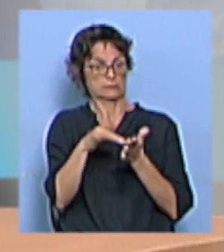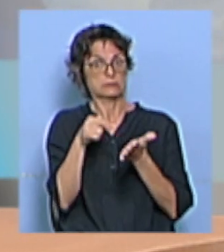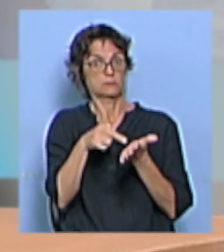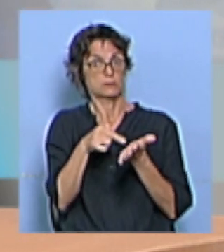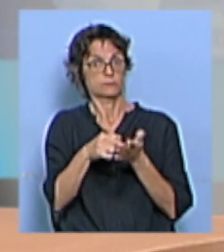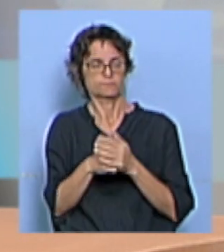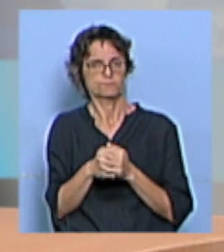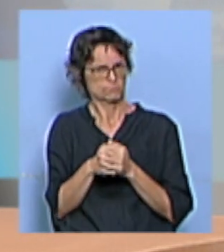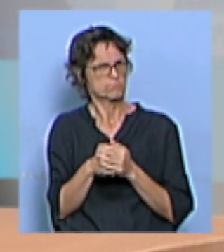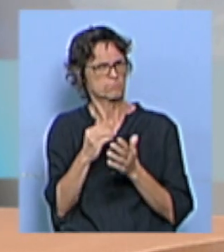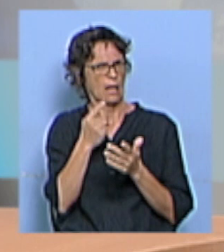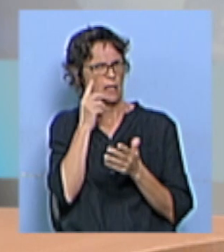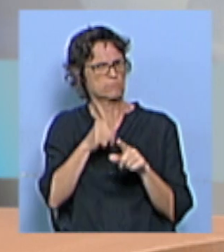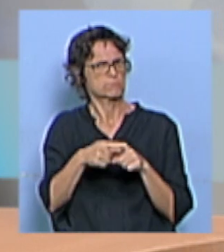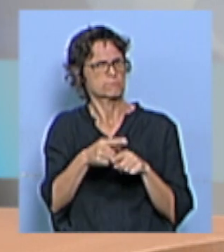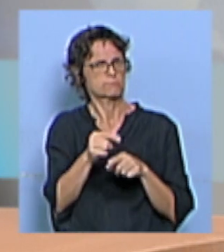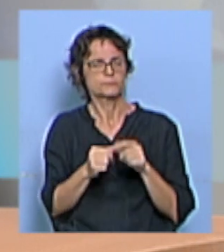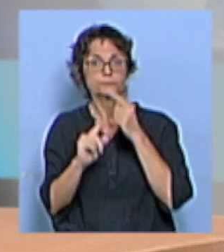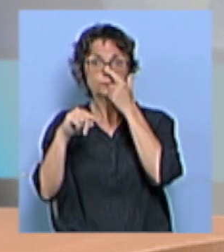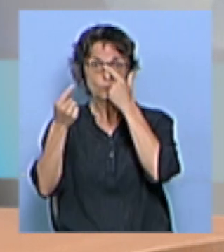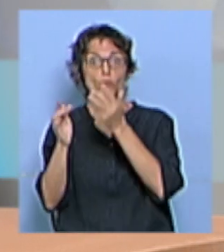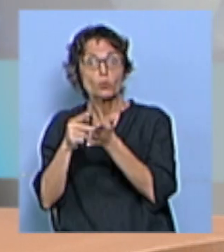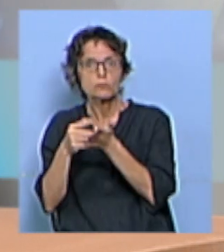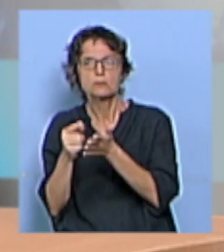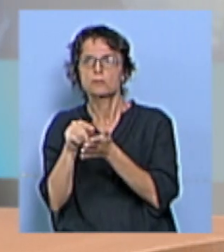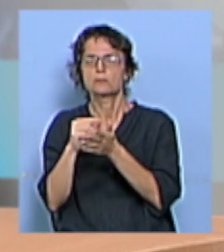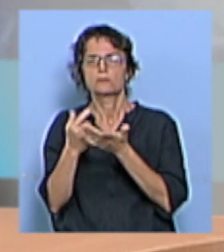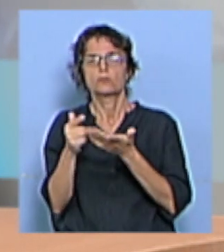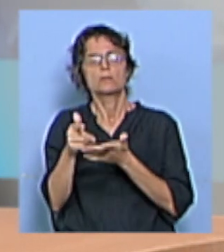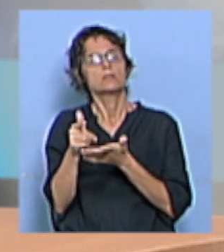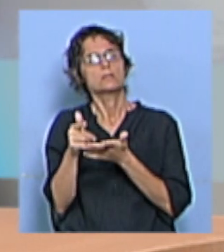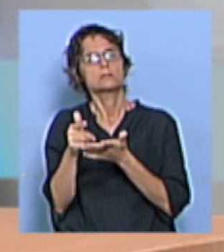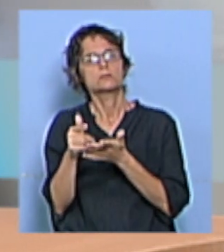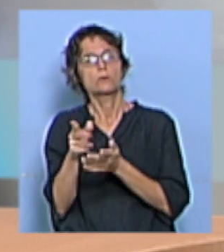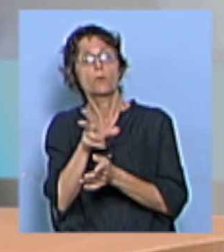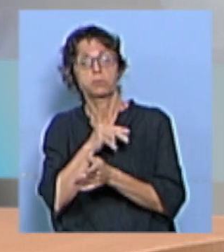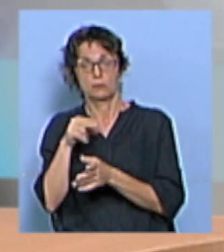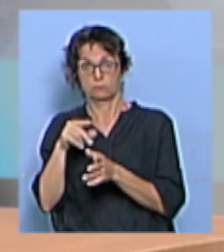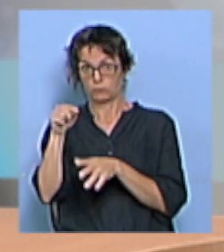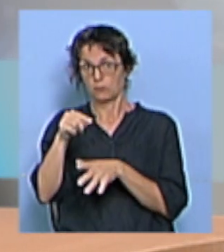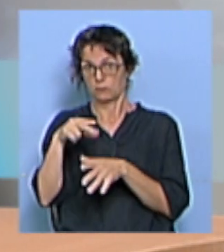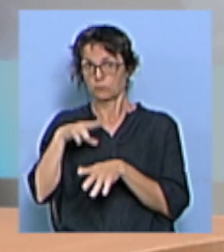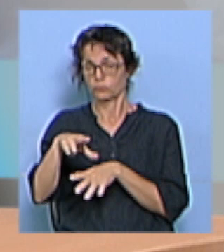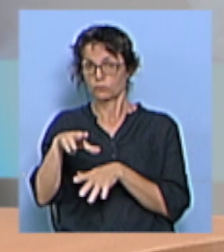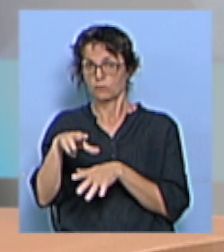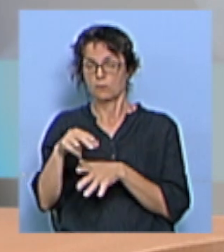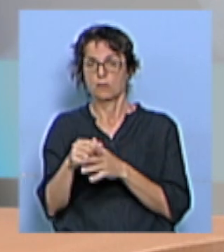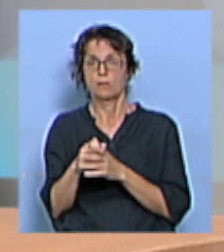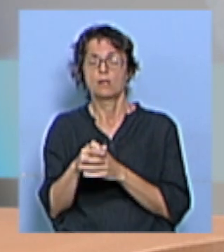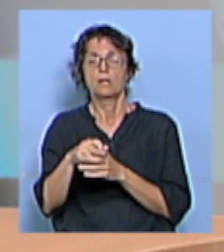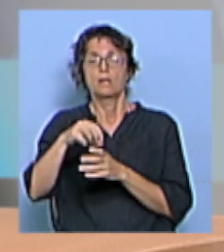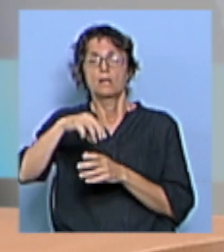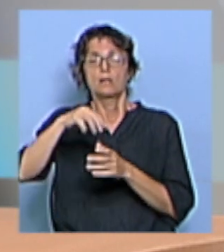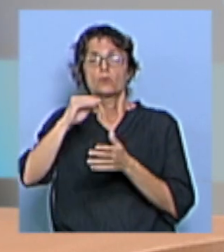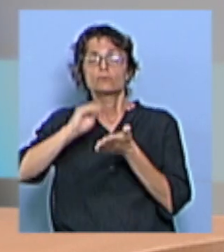eu também recomendaria, agora de outro género, um romance, que foi prémio do romance cá em Portugal, aqui há algum tempo, do Mário de